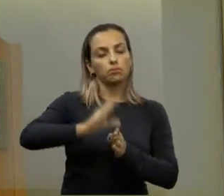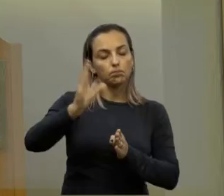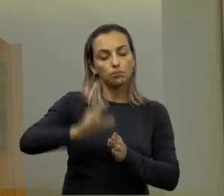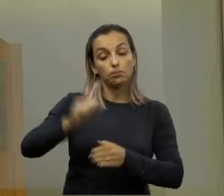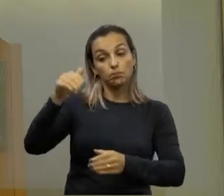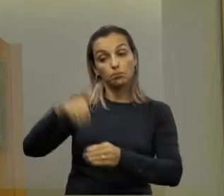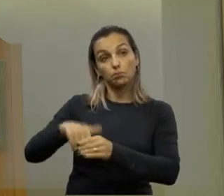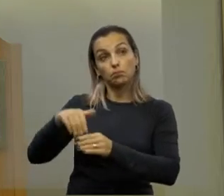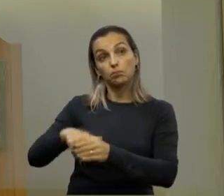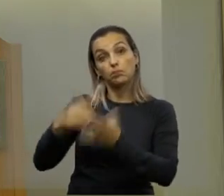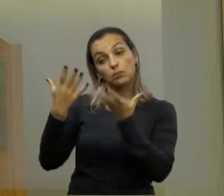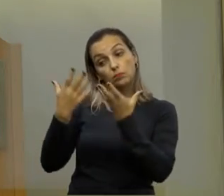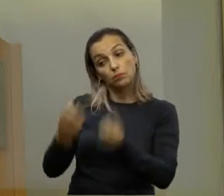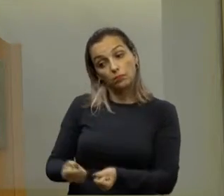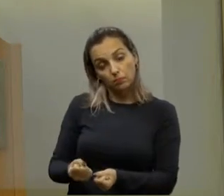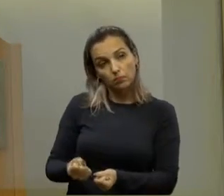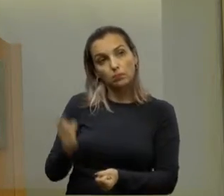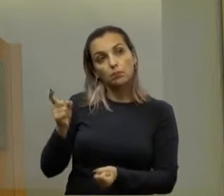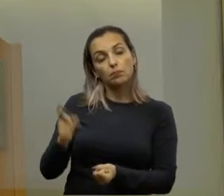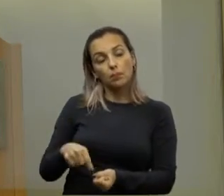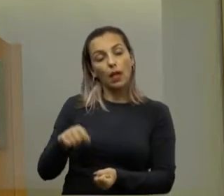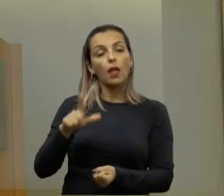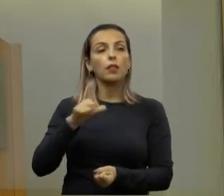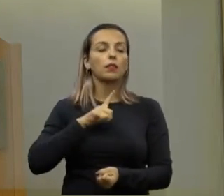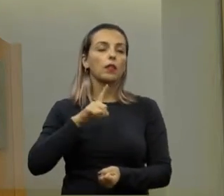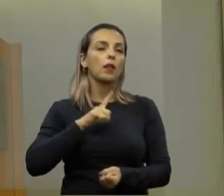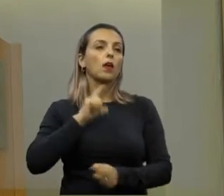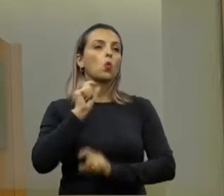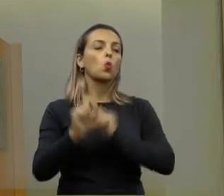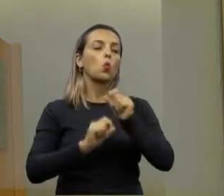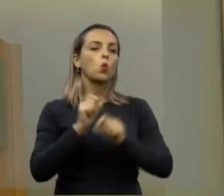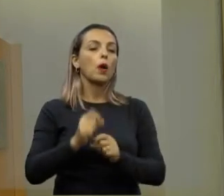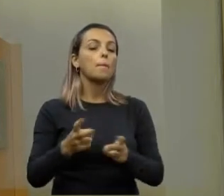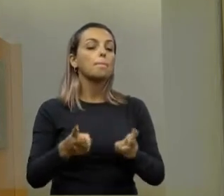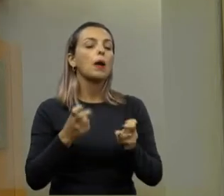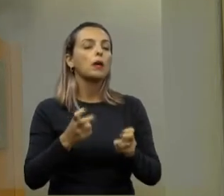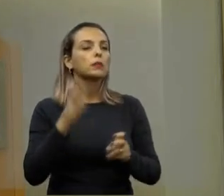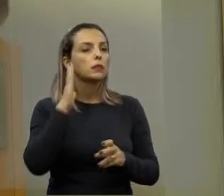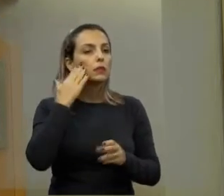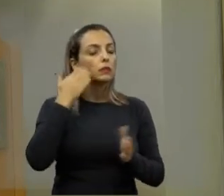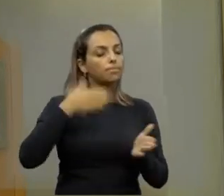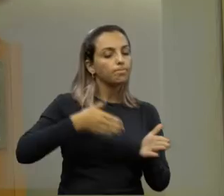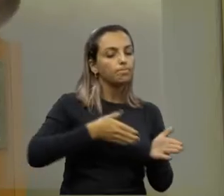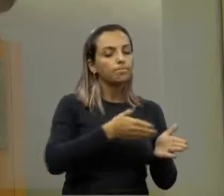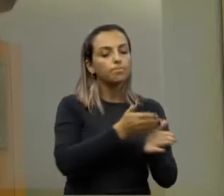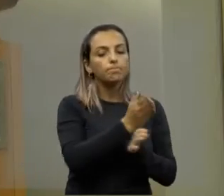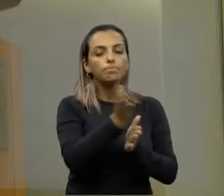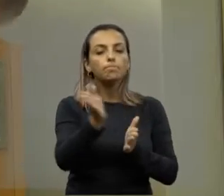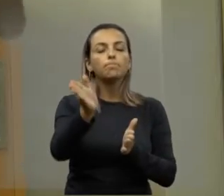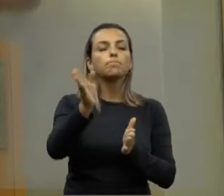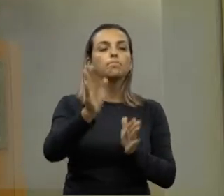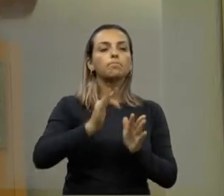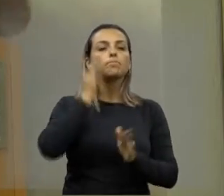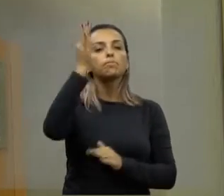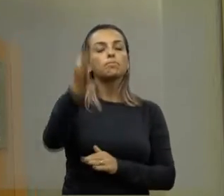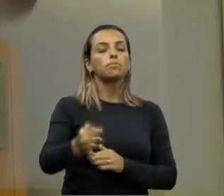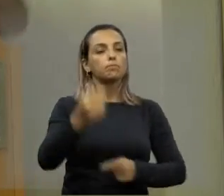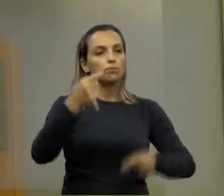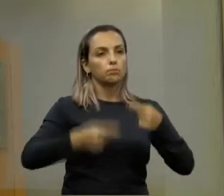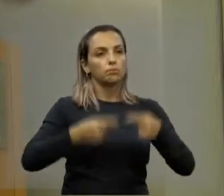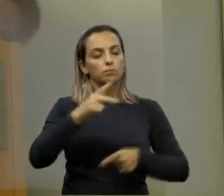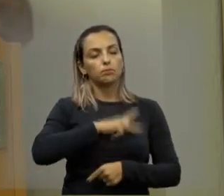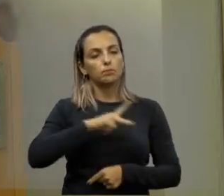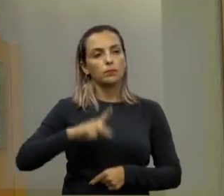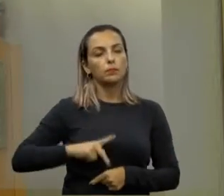voltando sim acatando na sua diversidade vai conseguir entender e vai conseguir Norte as futuras políticas públicas O que